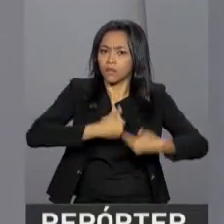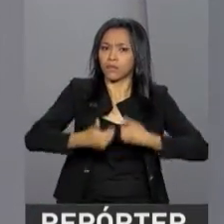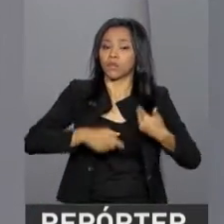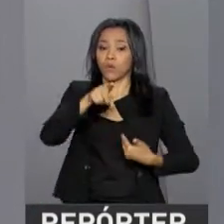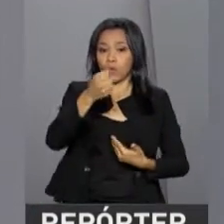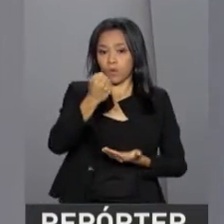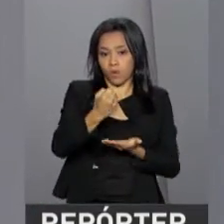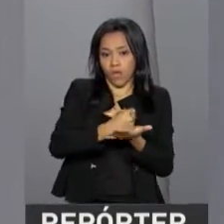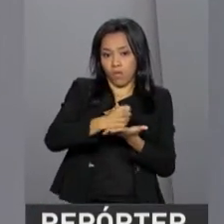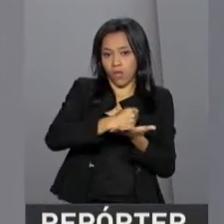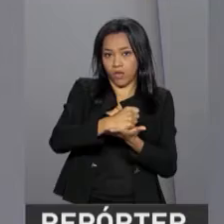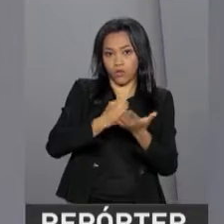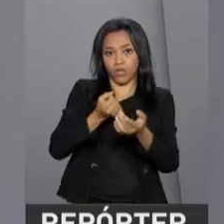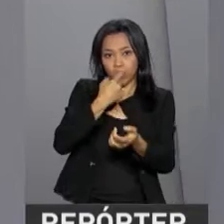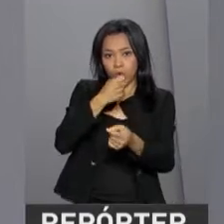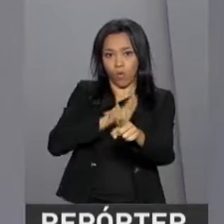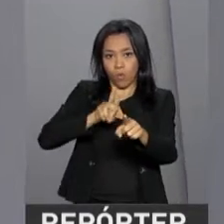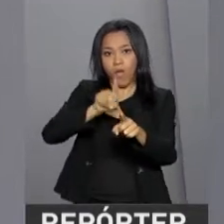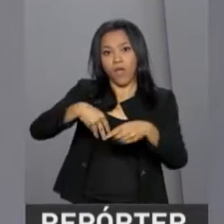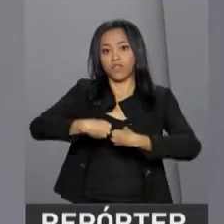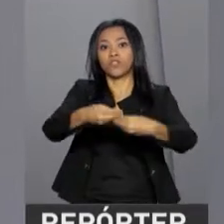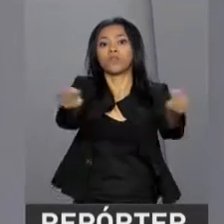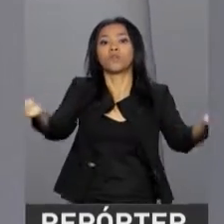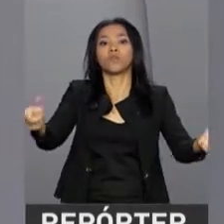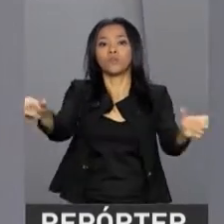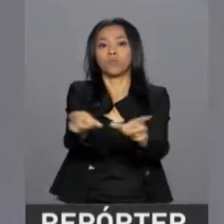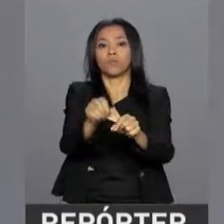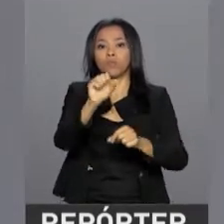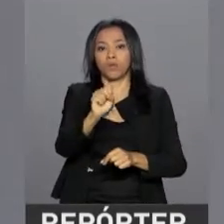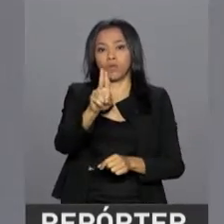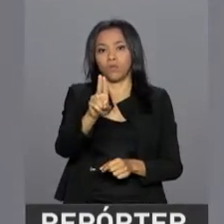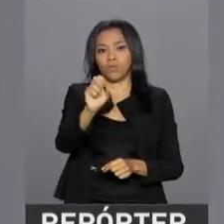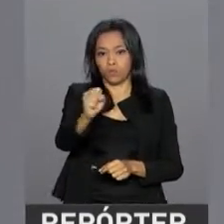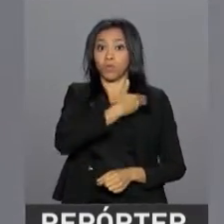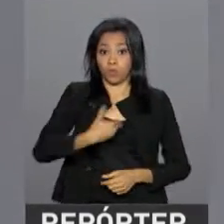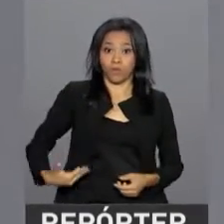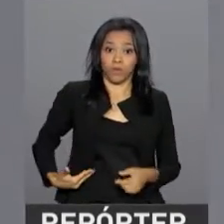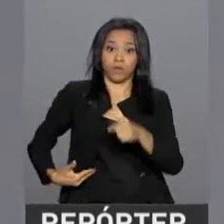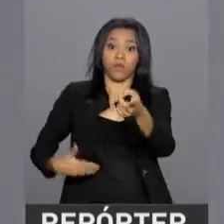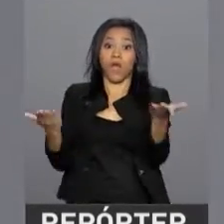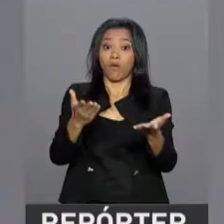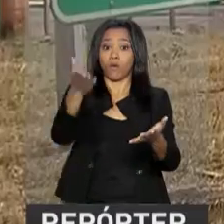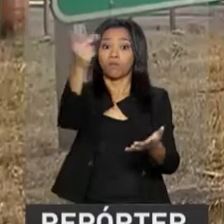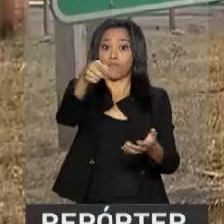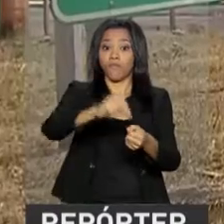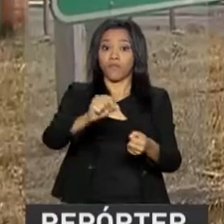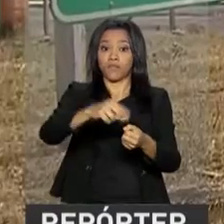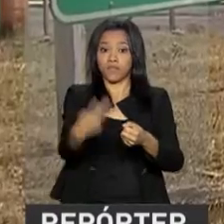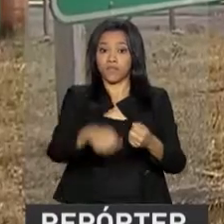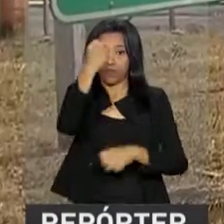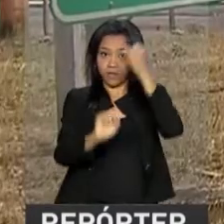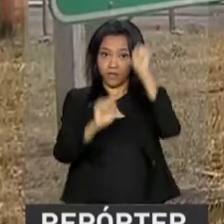medicamento que ele usa é distribuído de graça pelo Sistema Único de Saúde e agora está mais perto de passar a ser fabricado no Brasil pela